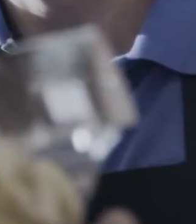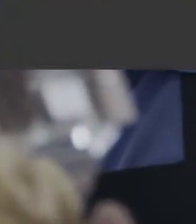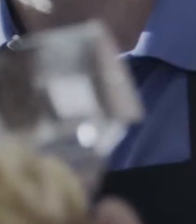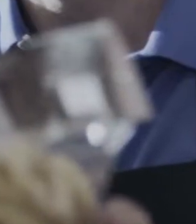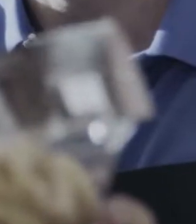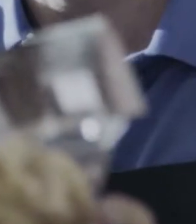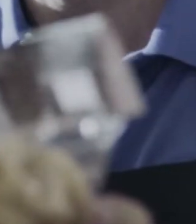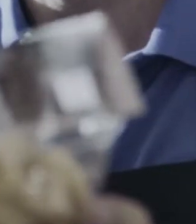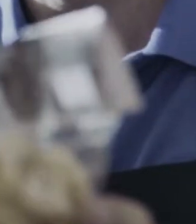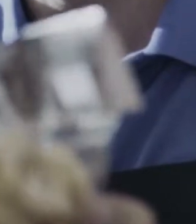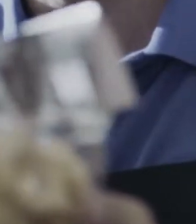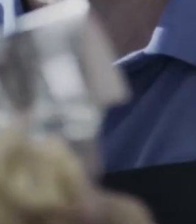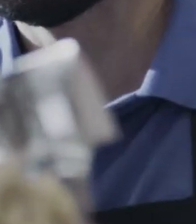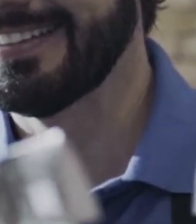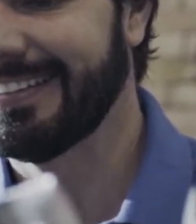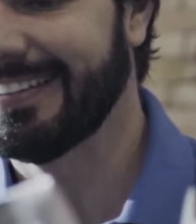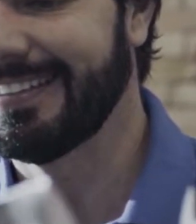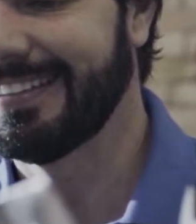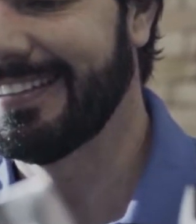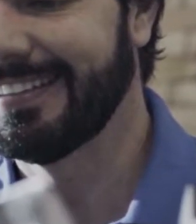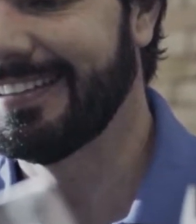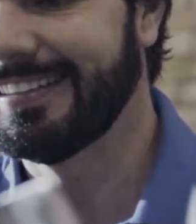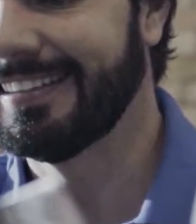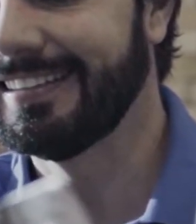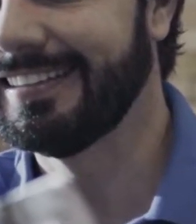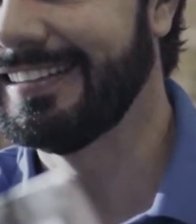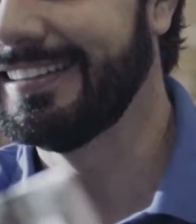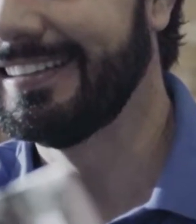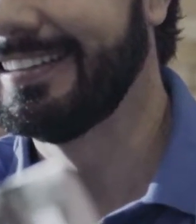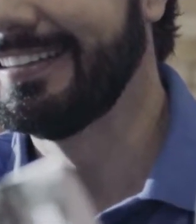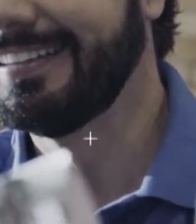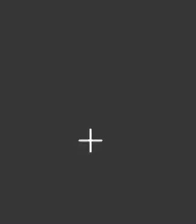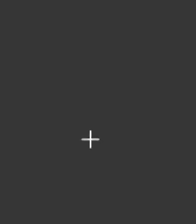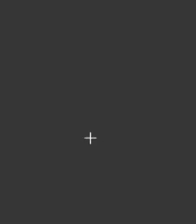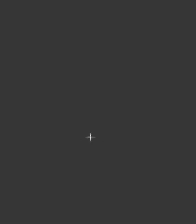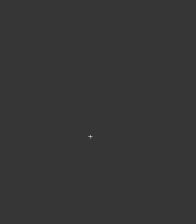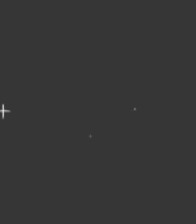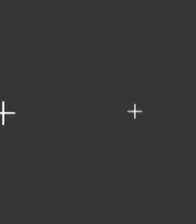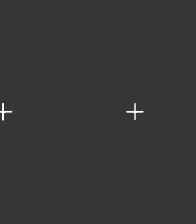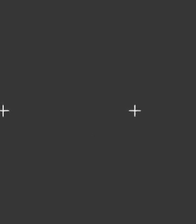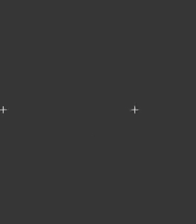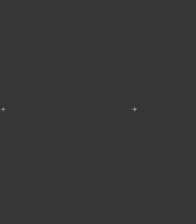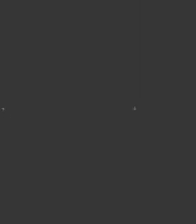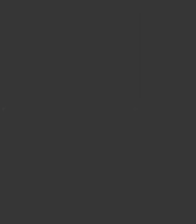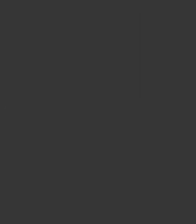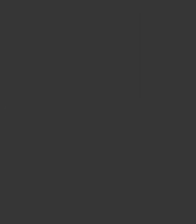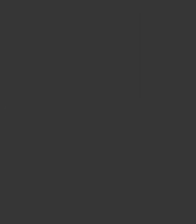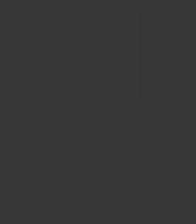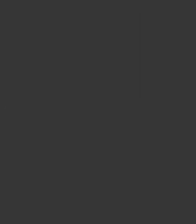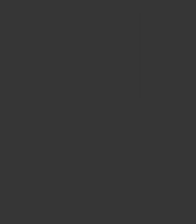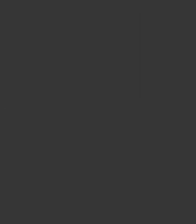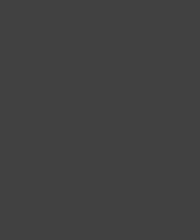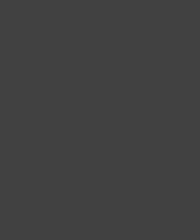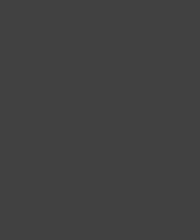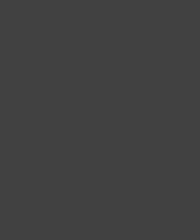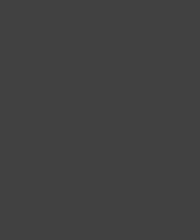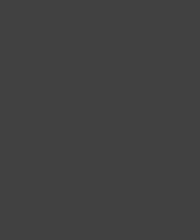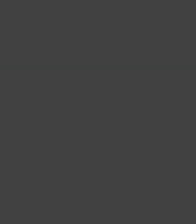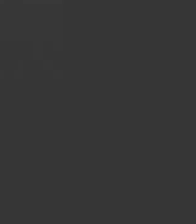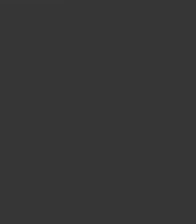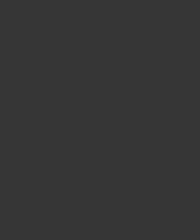uma gestão cada vez mais moderna e mais próxima de você. Assembleia Legislativa de Mato Grosso do Sul.